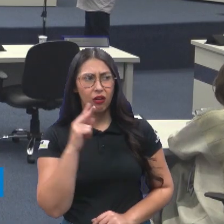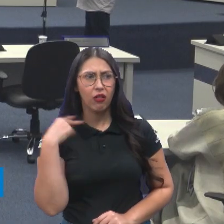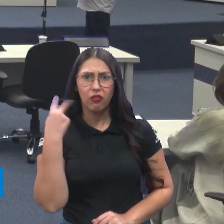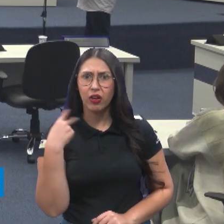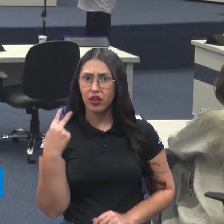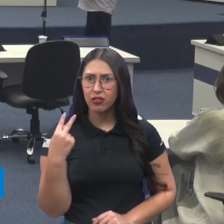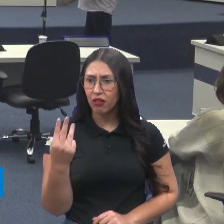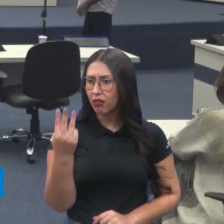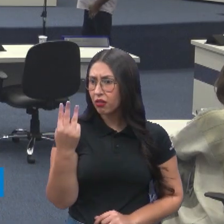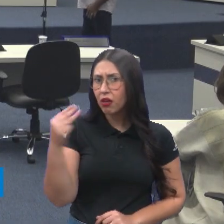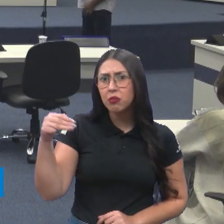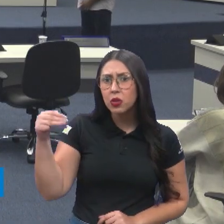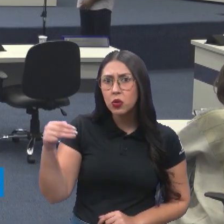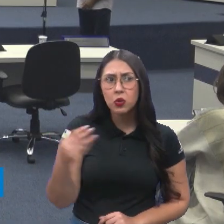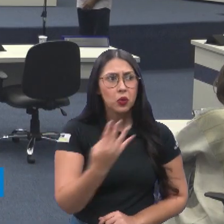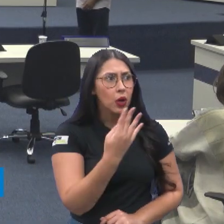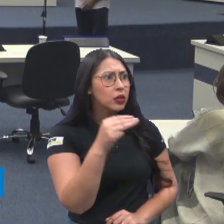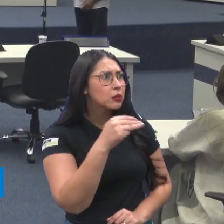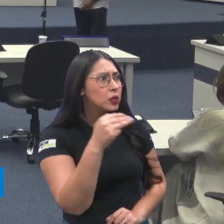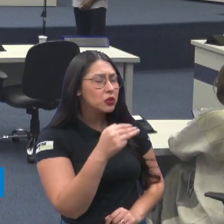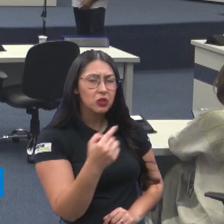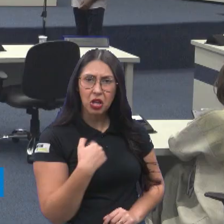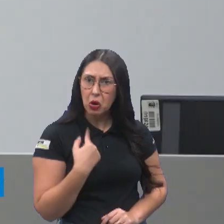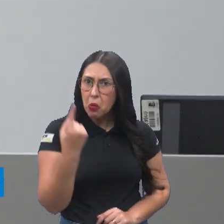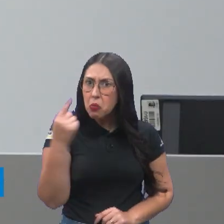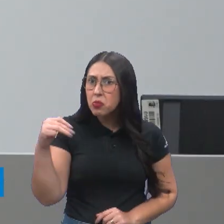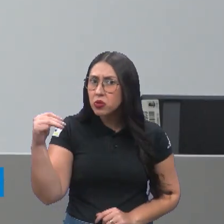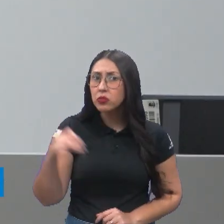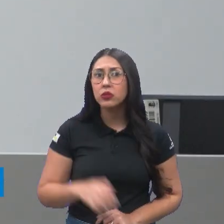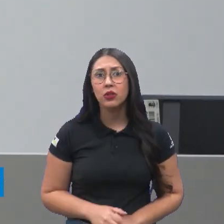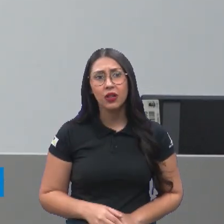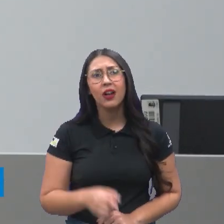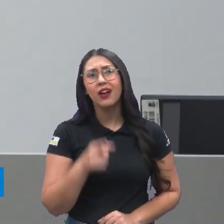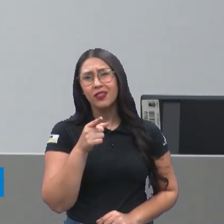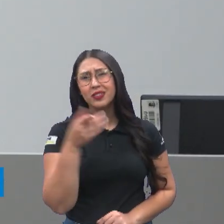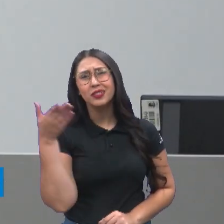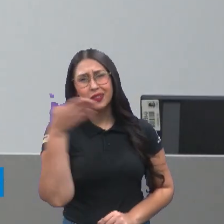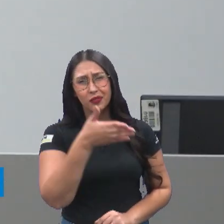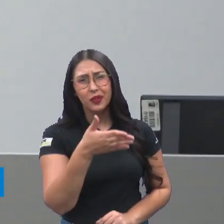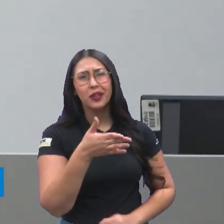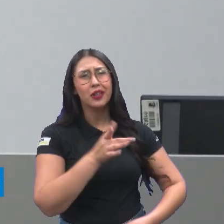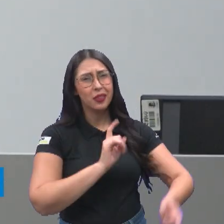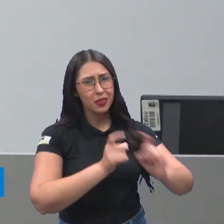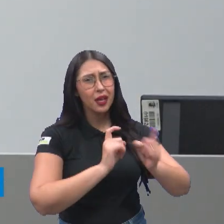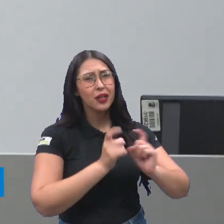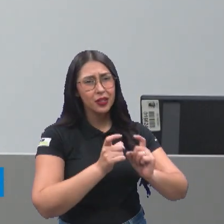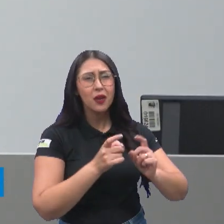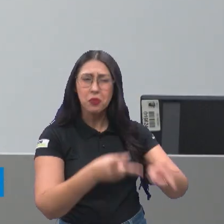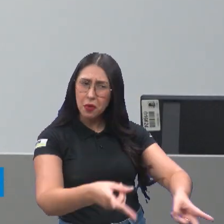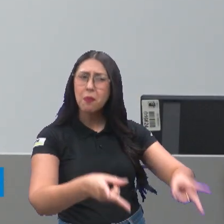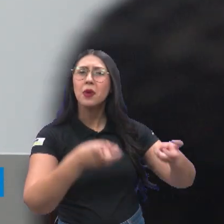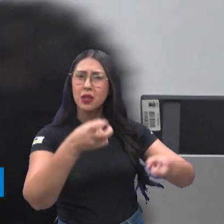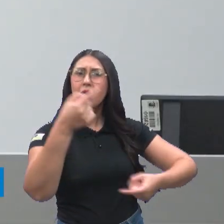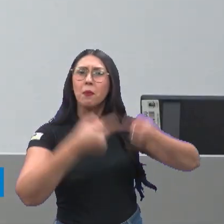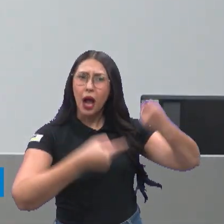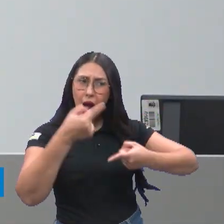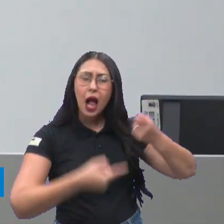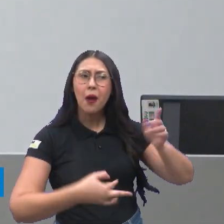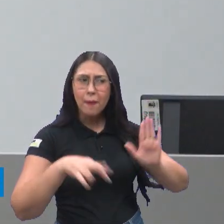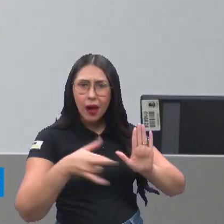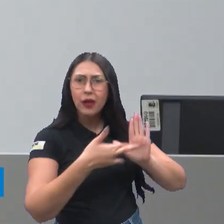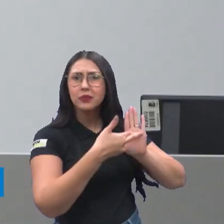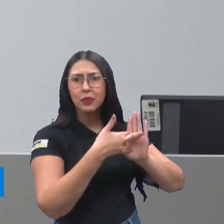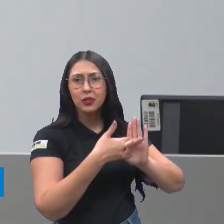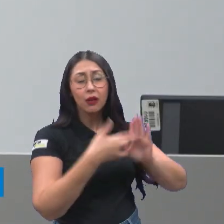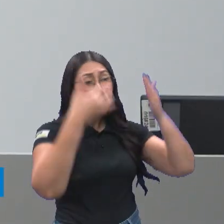Ô, vereador, o senhor esteve na reunião hoje, o senhor viu, vamos dizer assim, o pau quebrando por causa do regimento, e esse